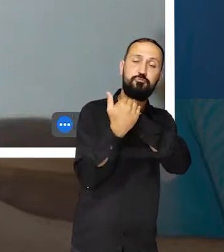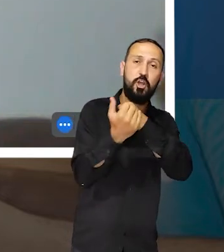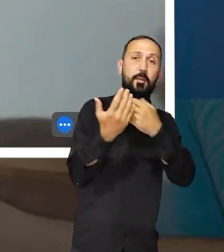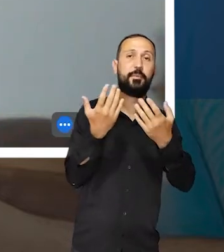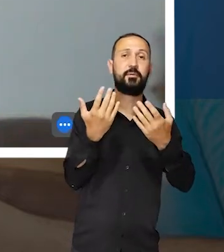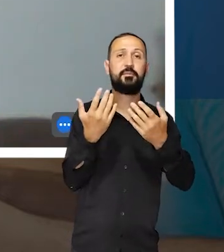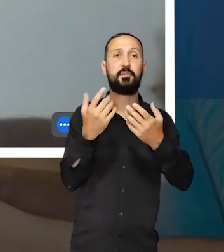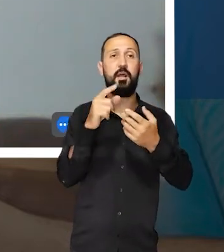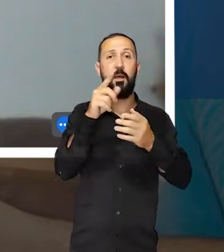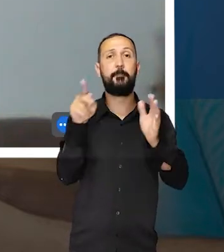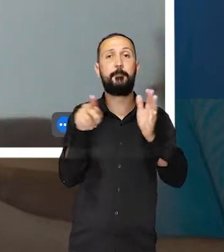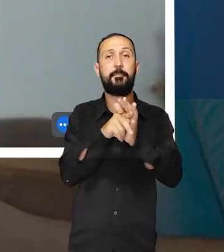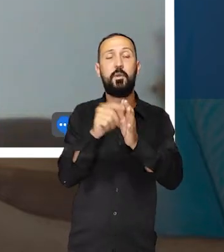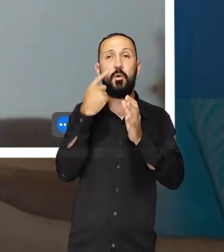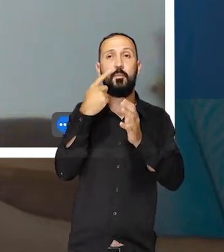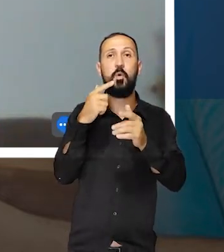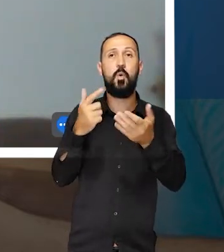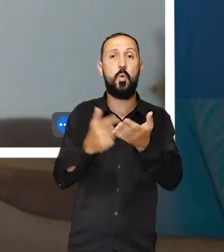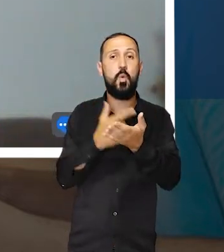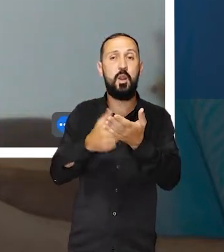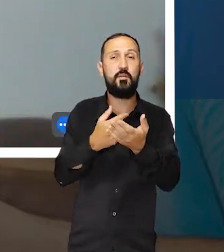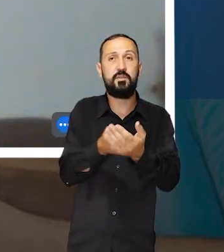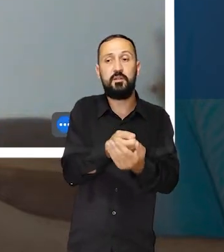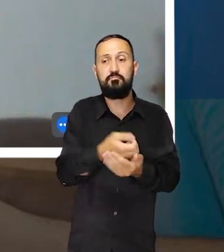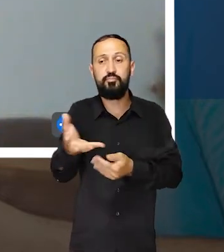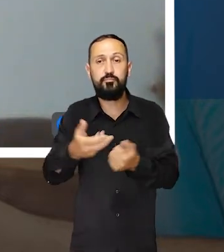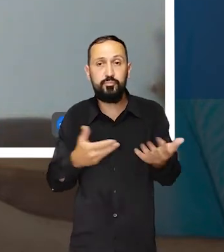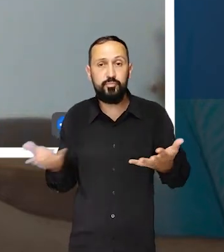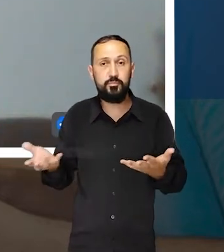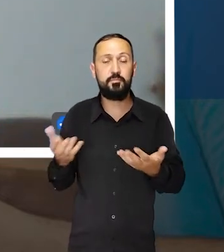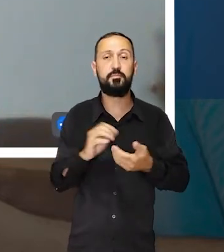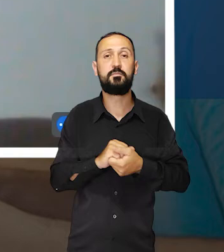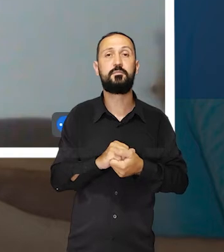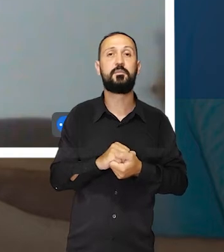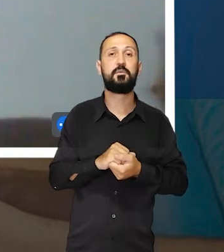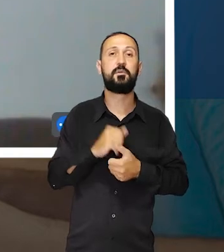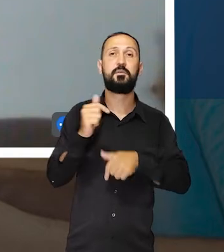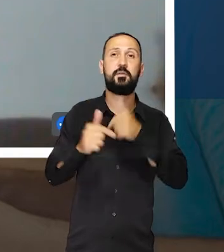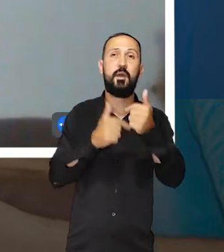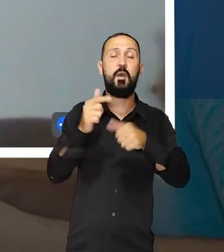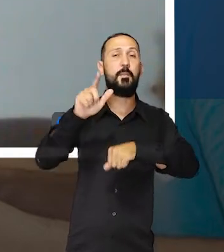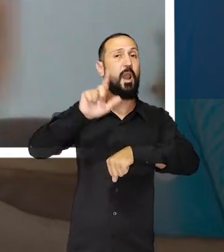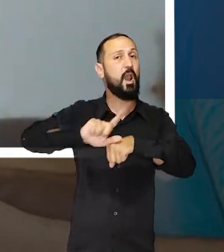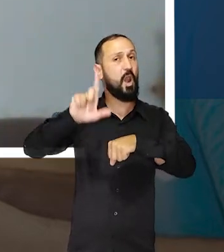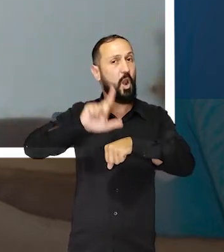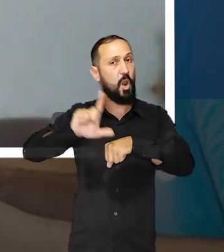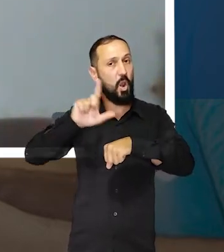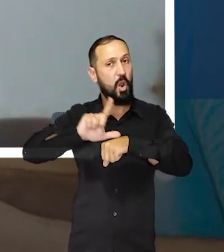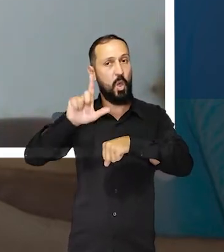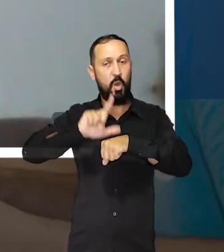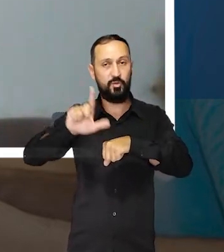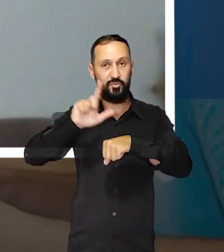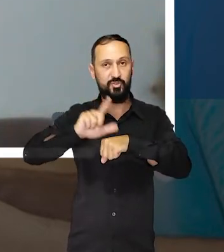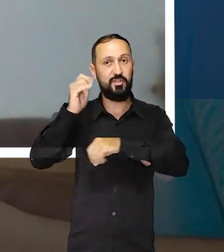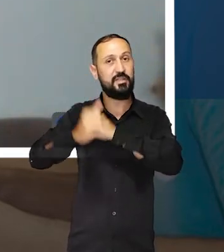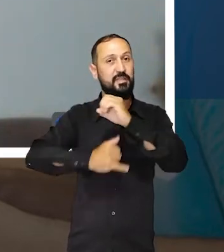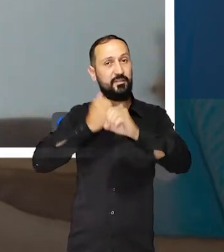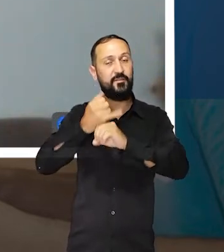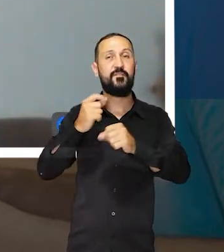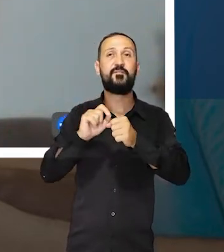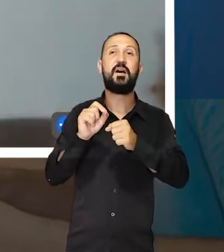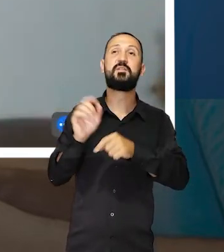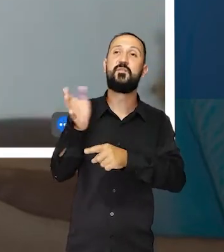que elas mesmas distribuem os livros, funcionam como lojas